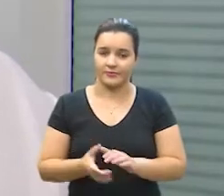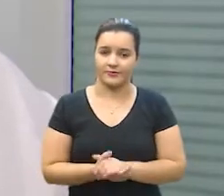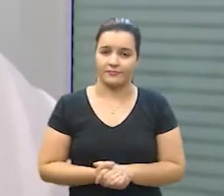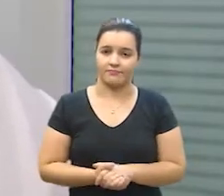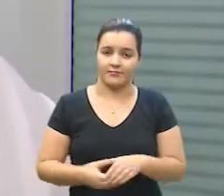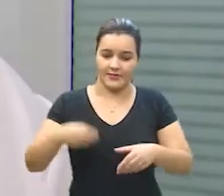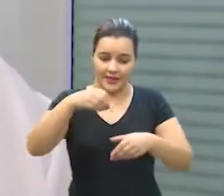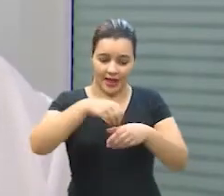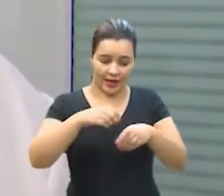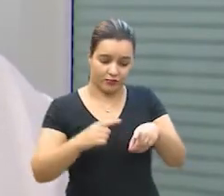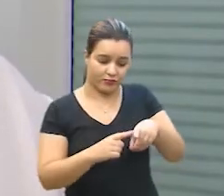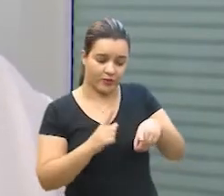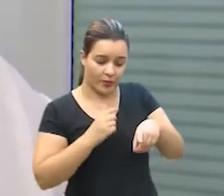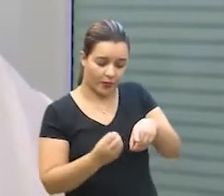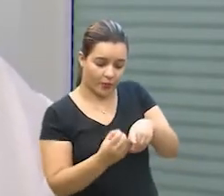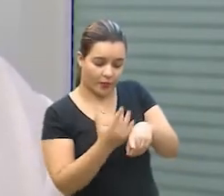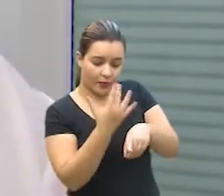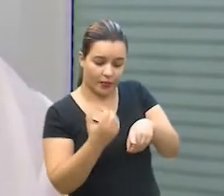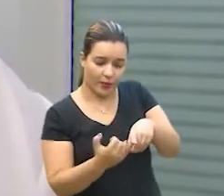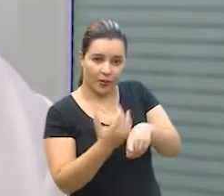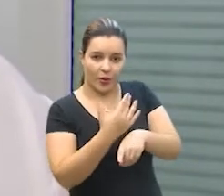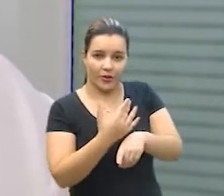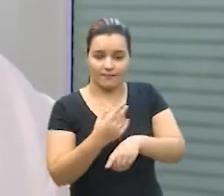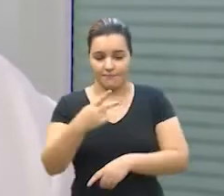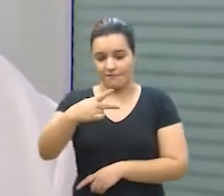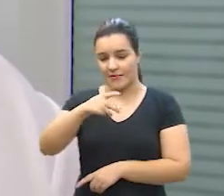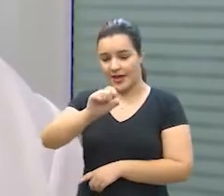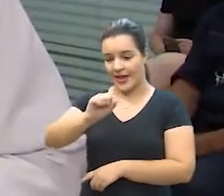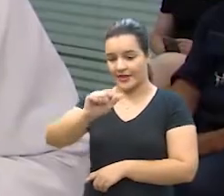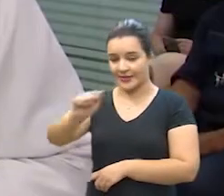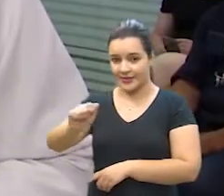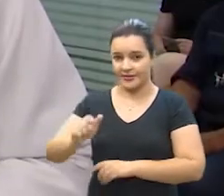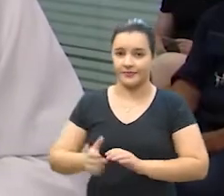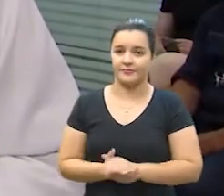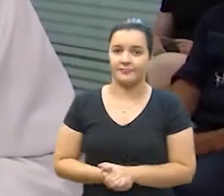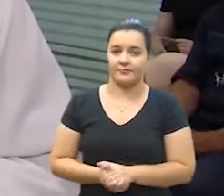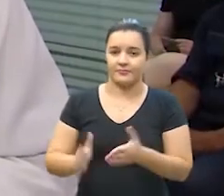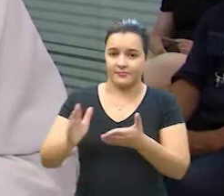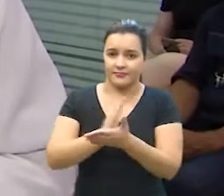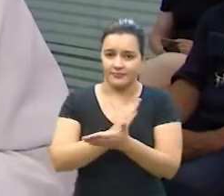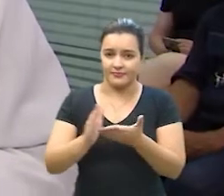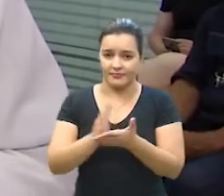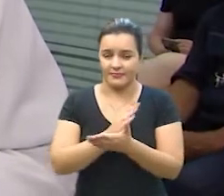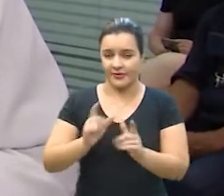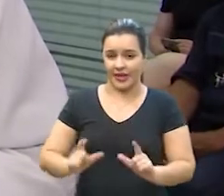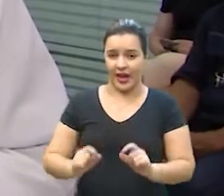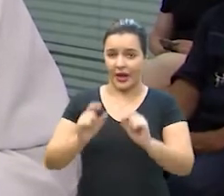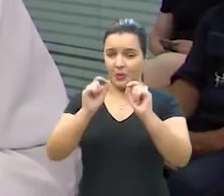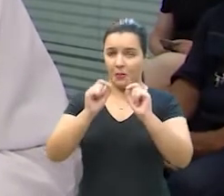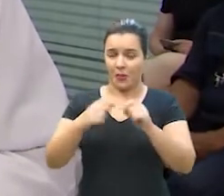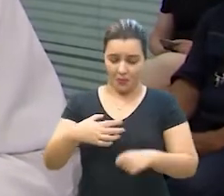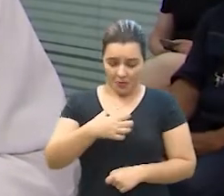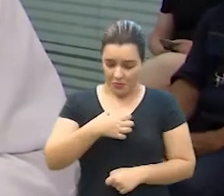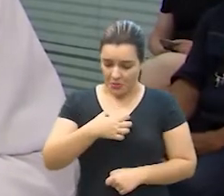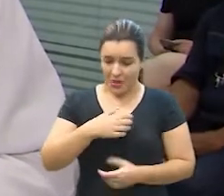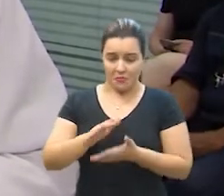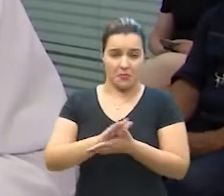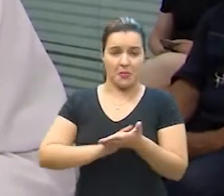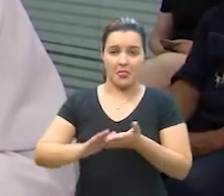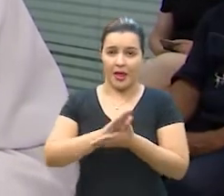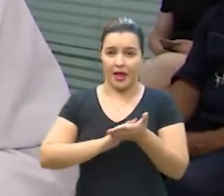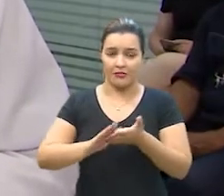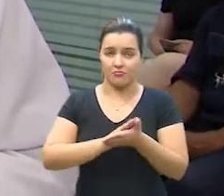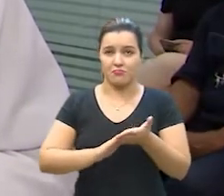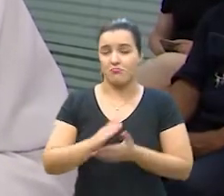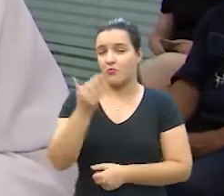Ela produz, dentre outras coisas, o PSA. O câncer de próstata, às vezes pode iniciar sem sintoma